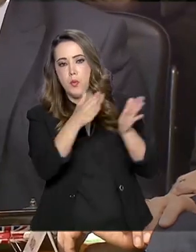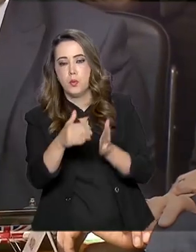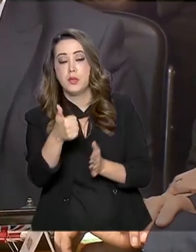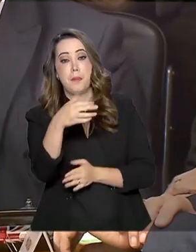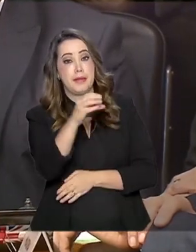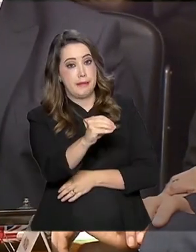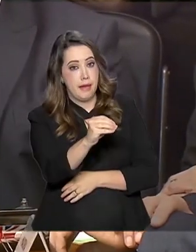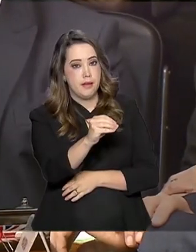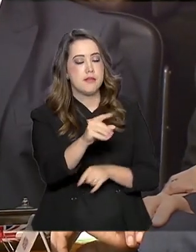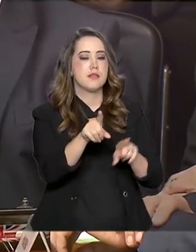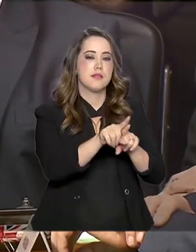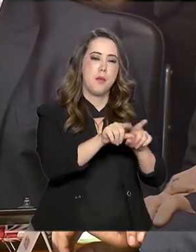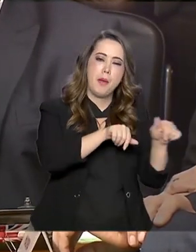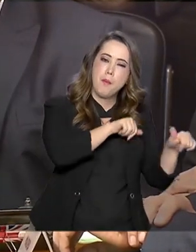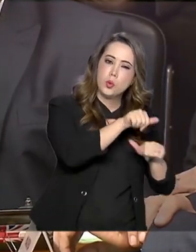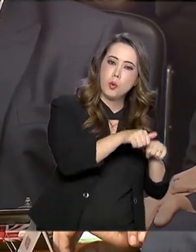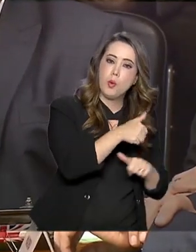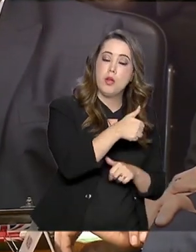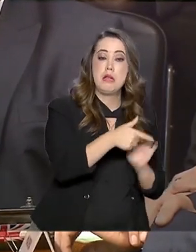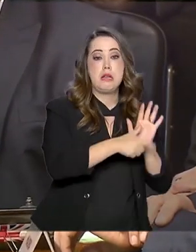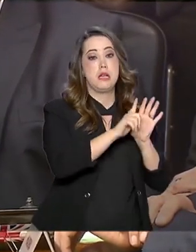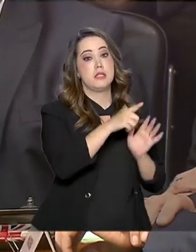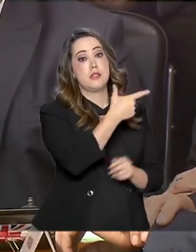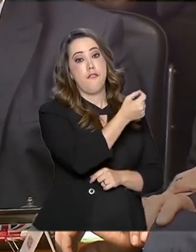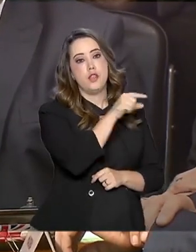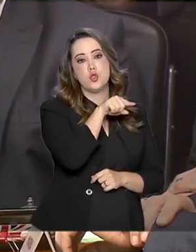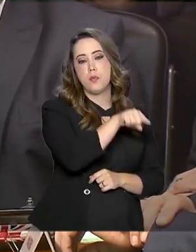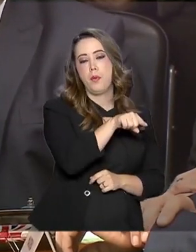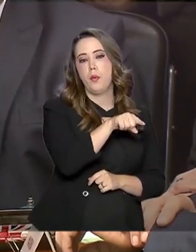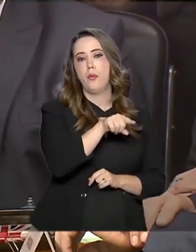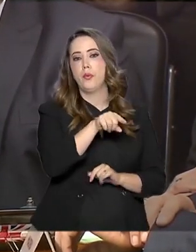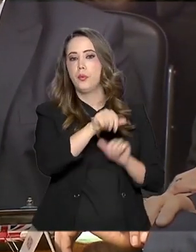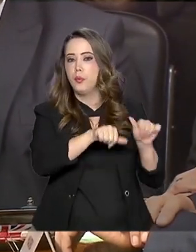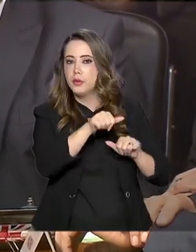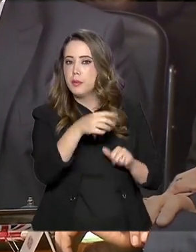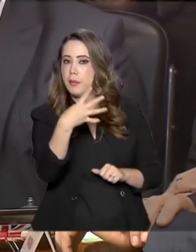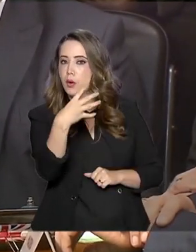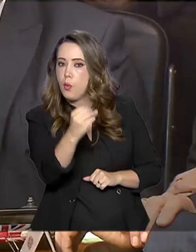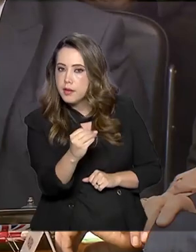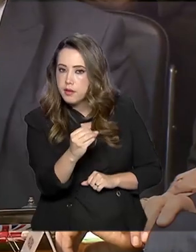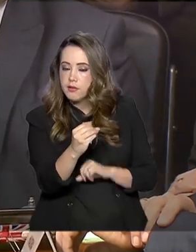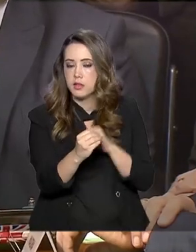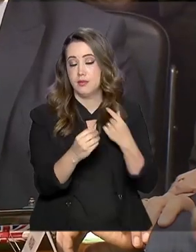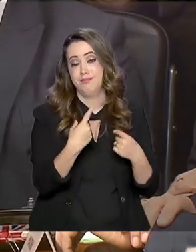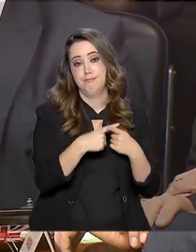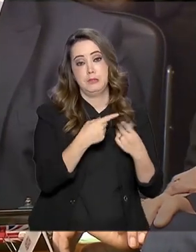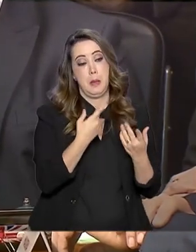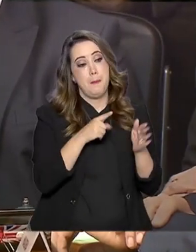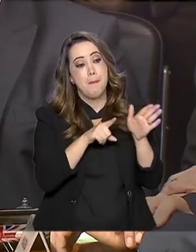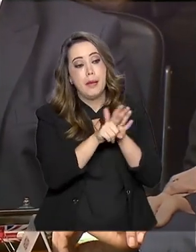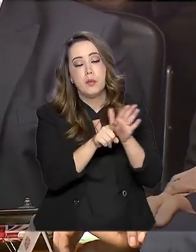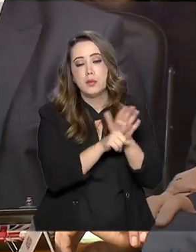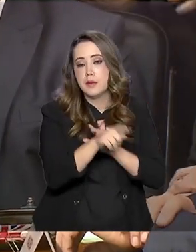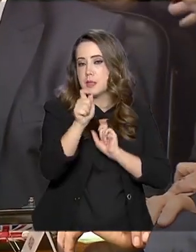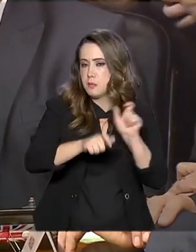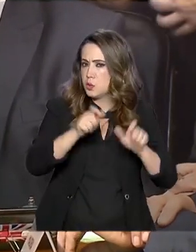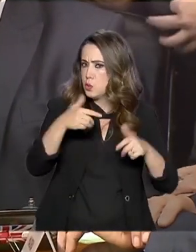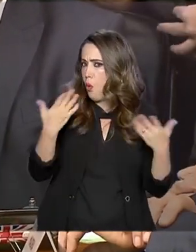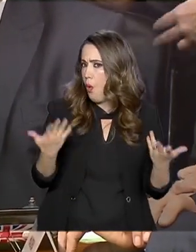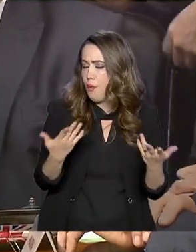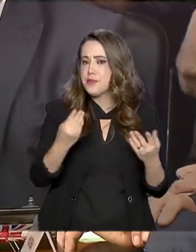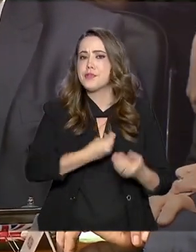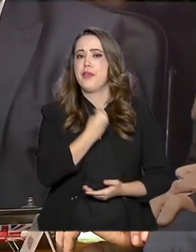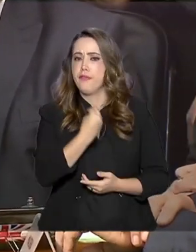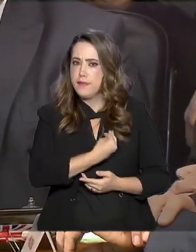perder a carteira os que têm reclamado tenho foto procura o taxista procure um modelo de ônibus ou de caminhão quem